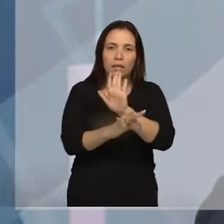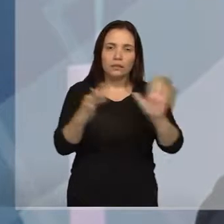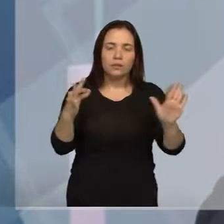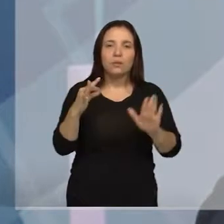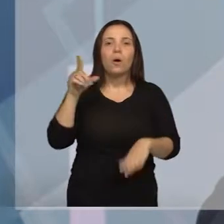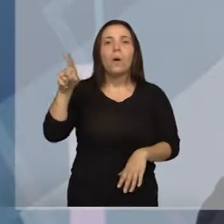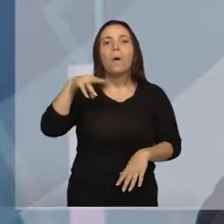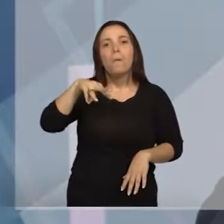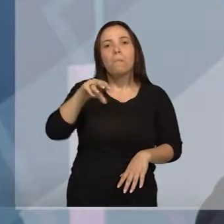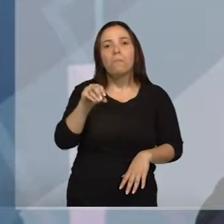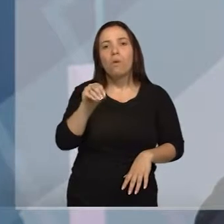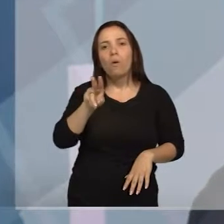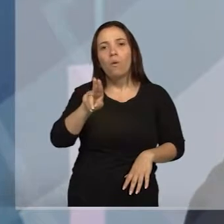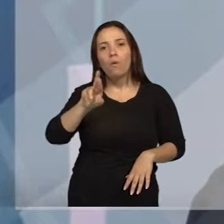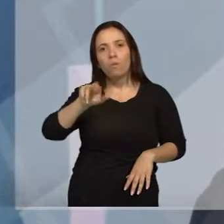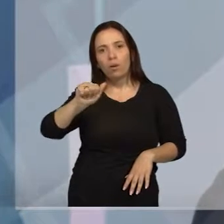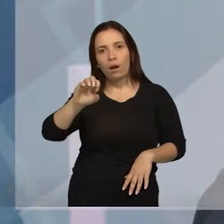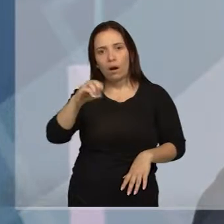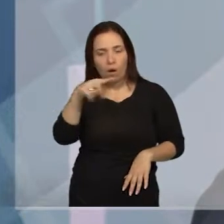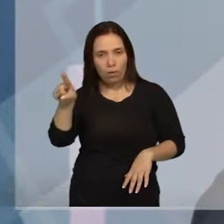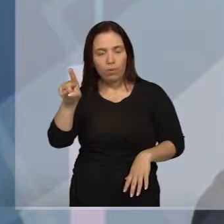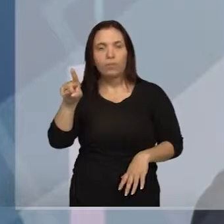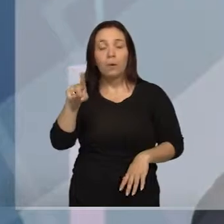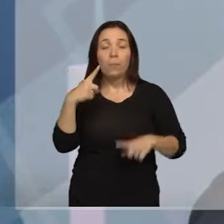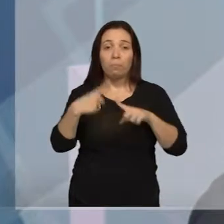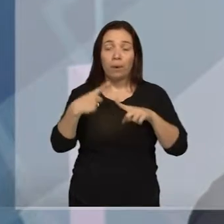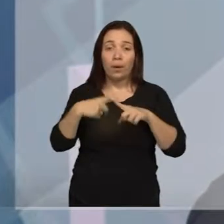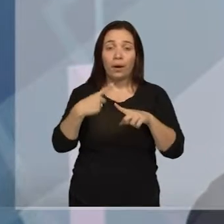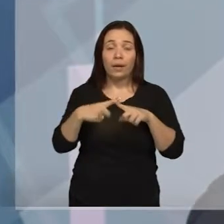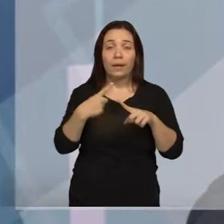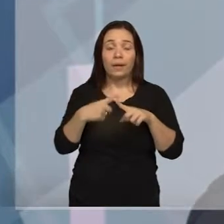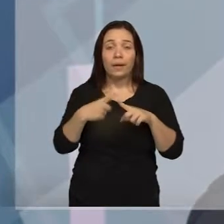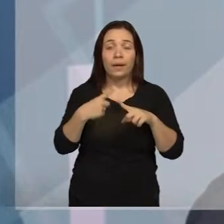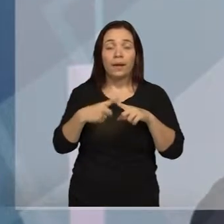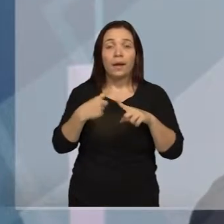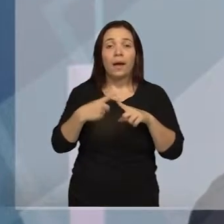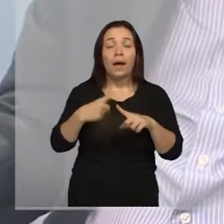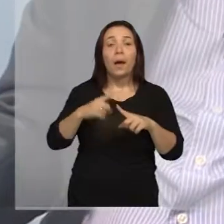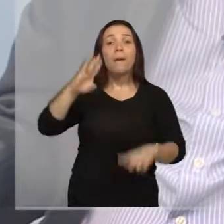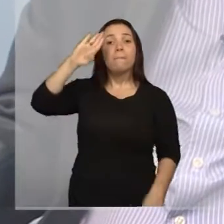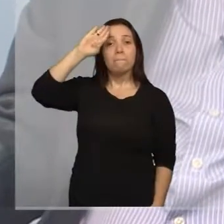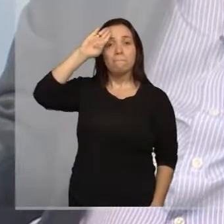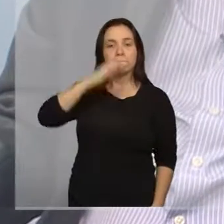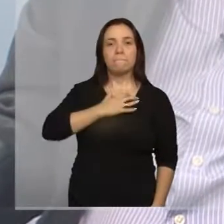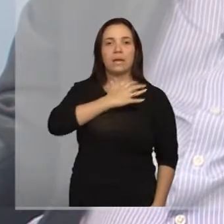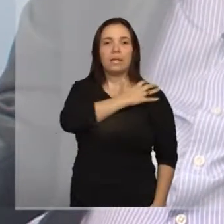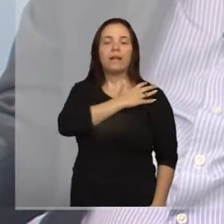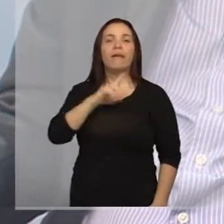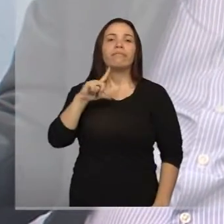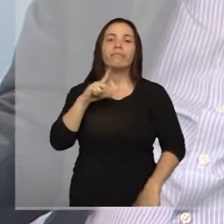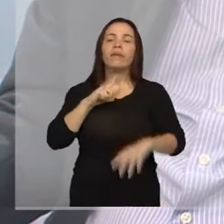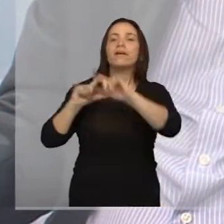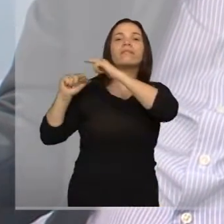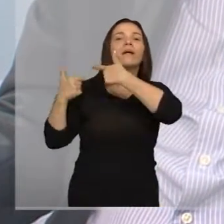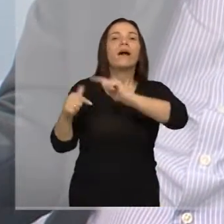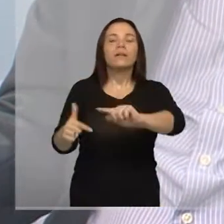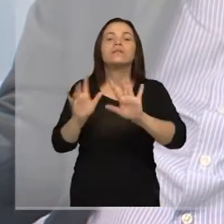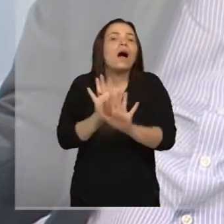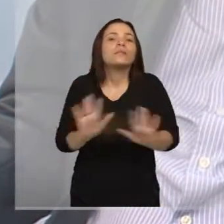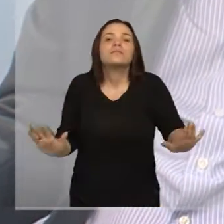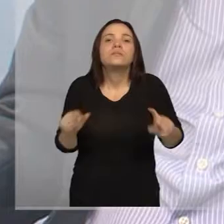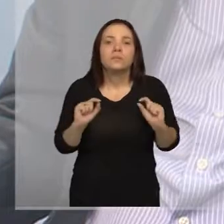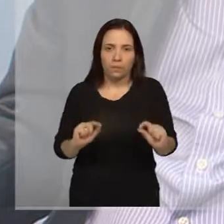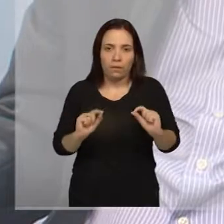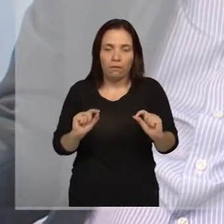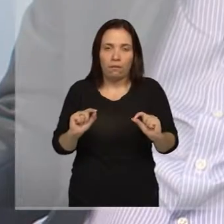pelo general Mourão. Pelo general Mourão. Certo? Os militares, eles têm uma tradição, eles têm uma dificuldade muito grande de